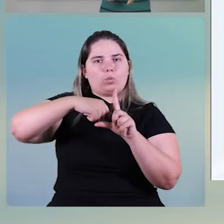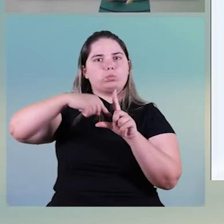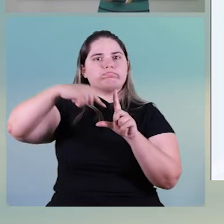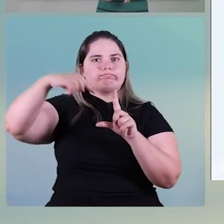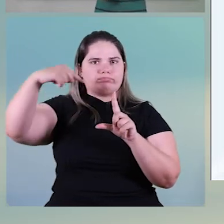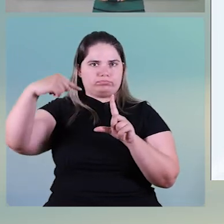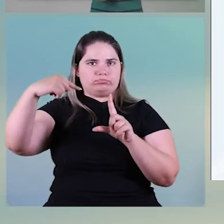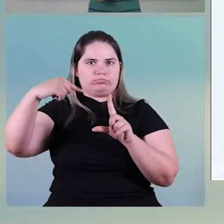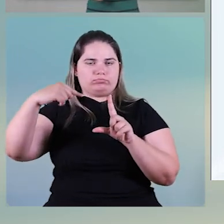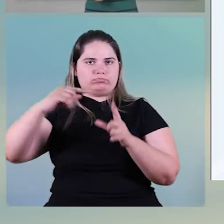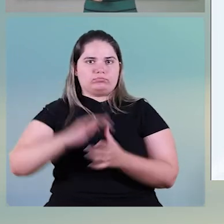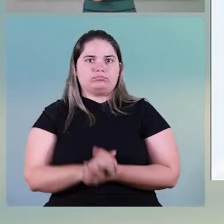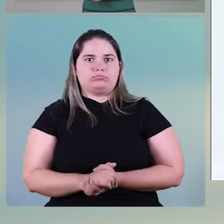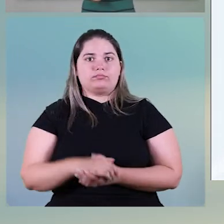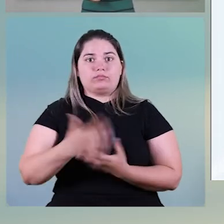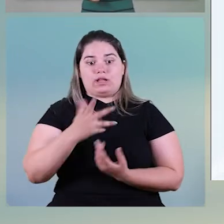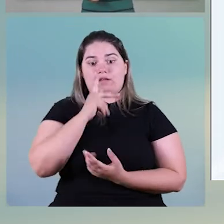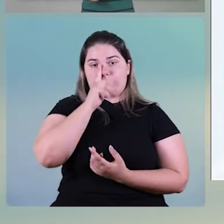motora